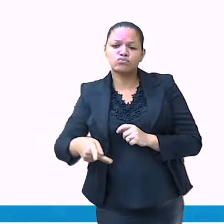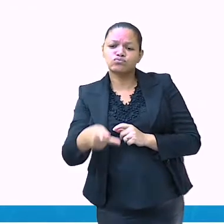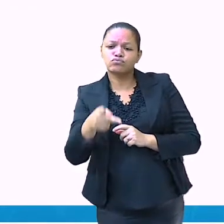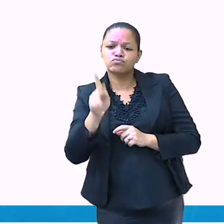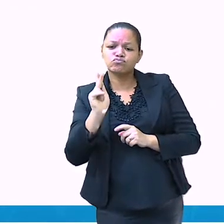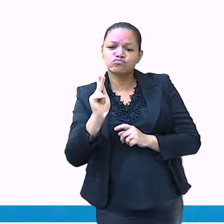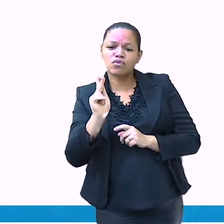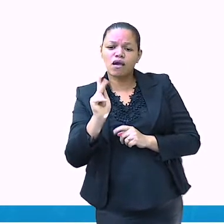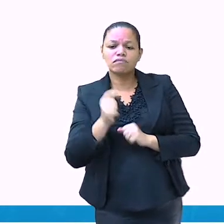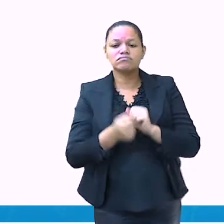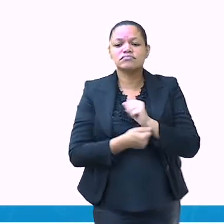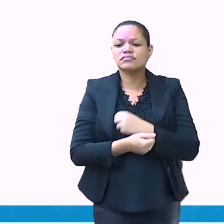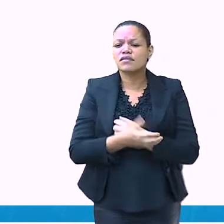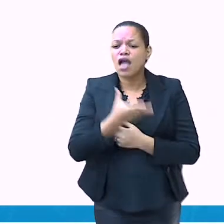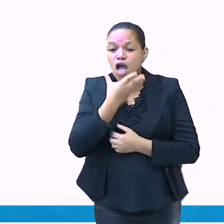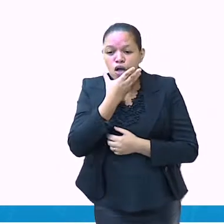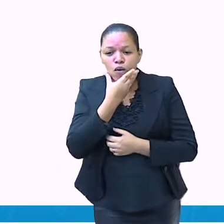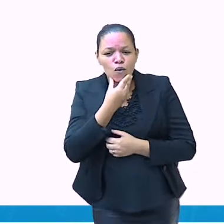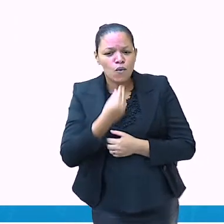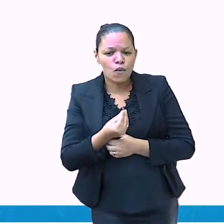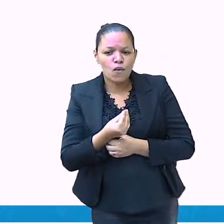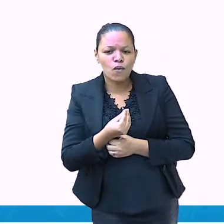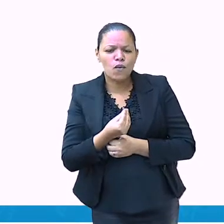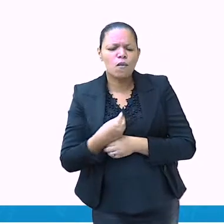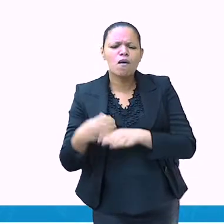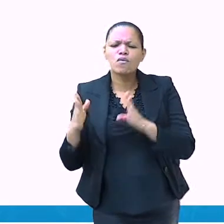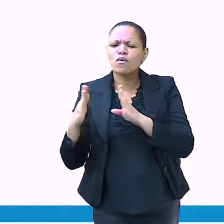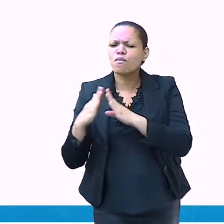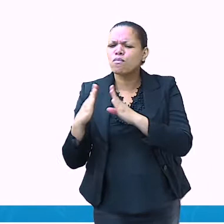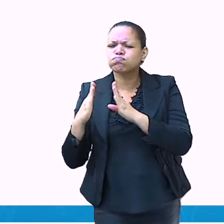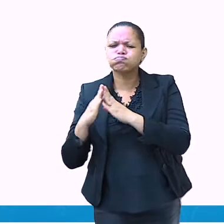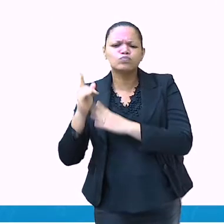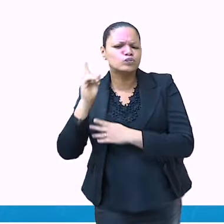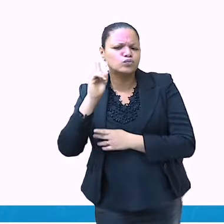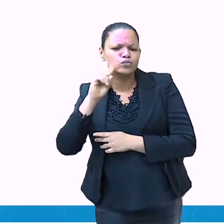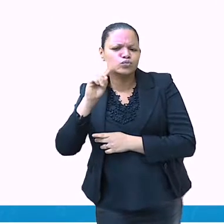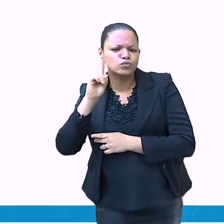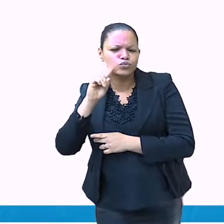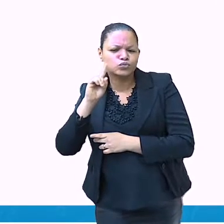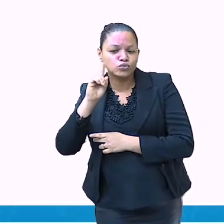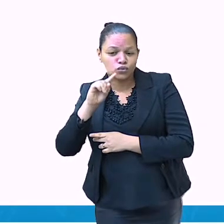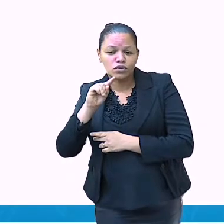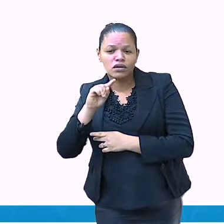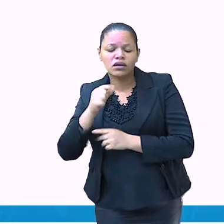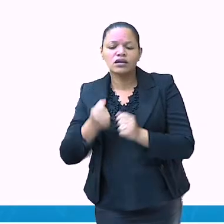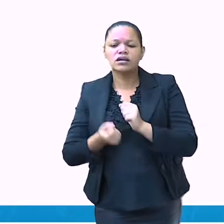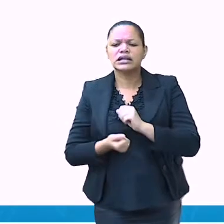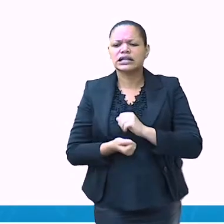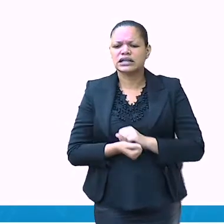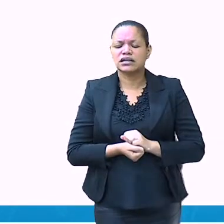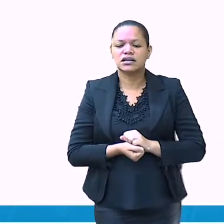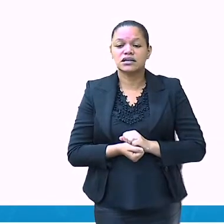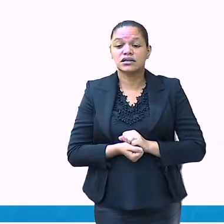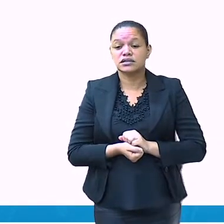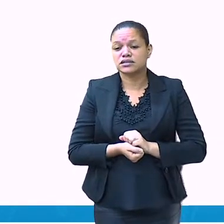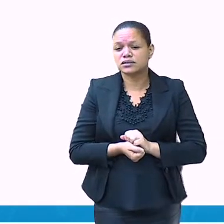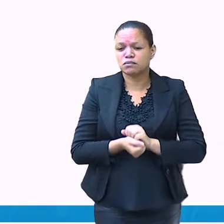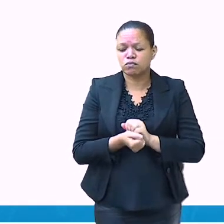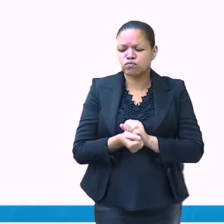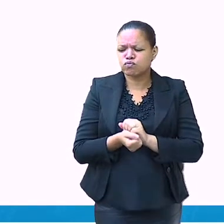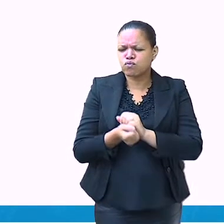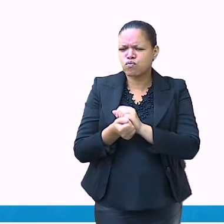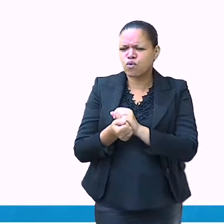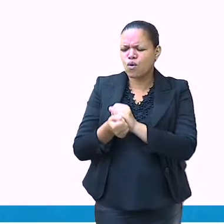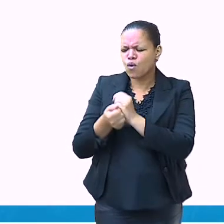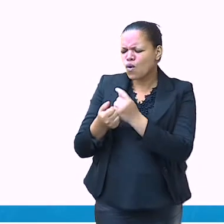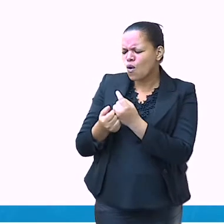Sua jornada de luta contra o racismo e violência. Vamos linkar essa visão do mundo com o verbo to be